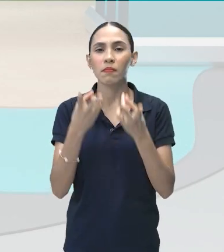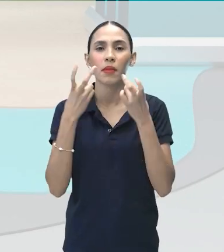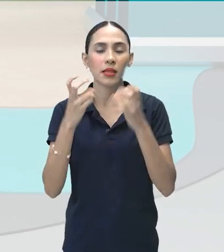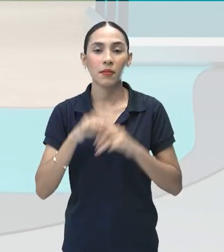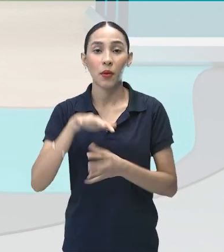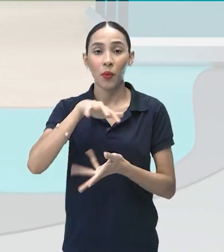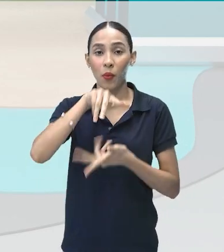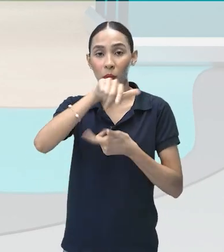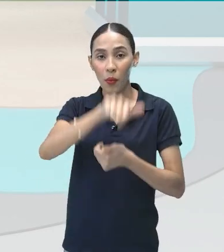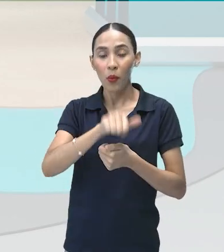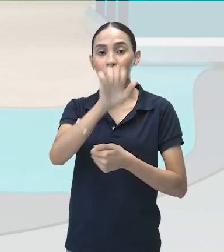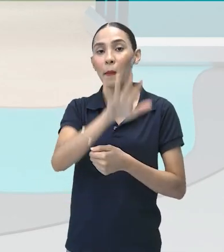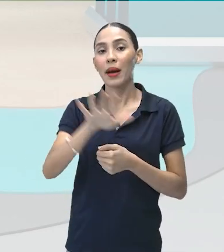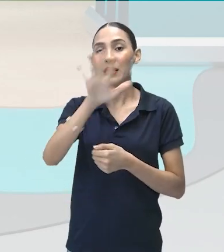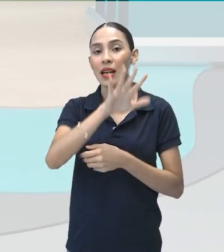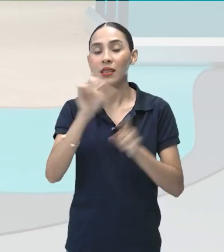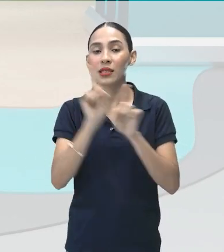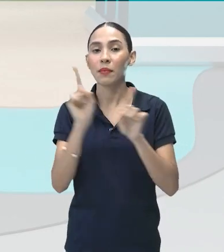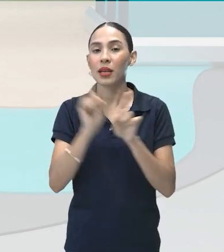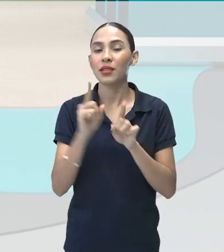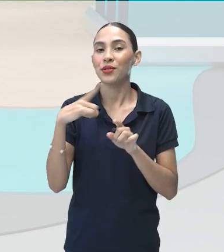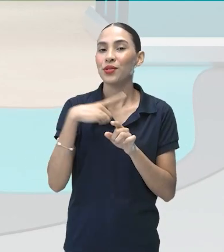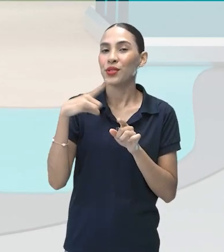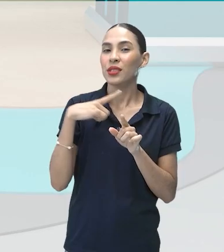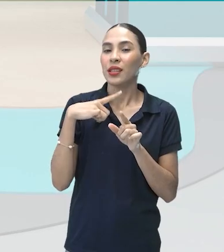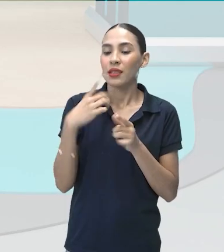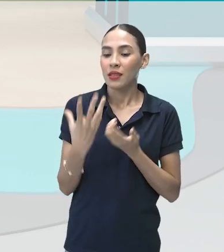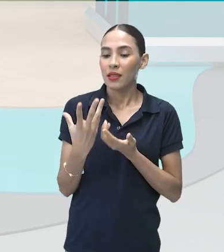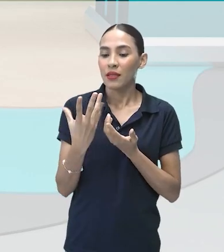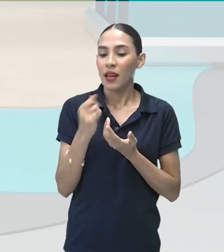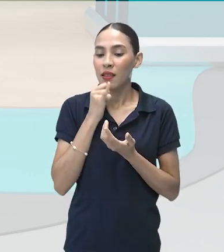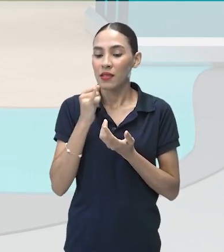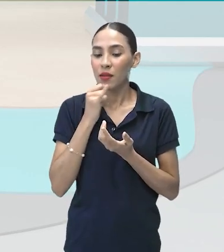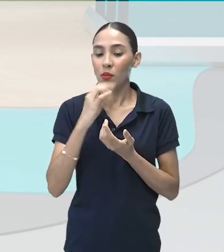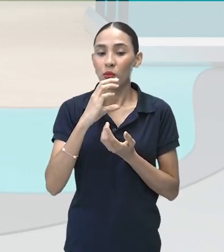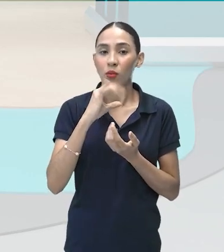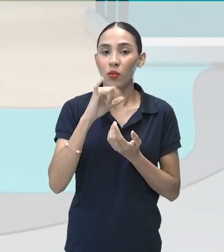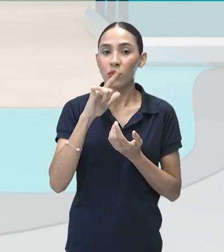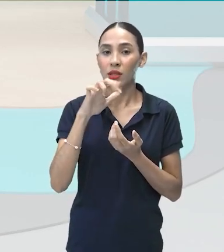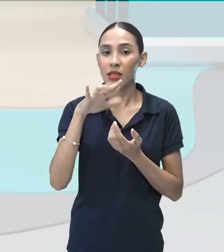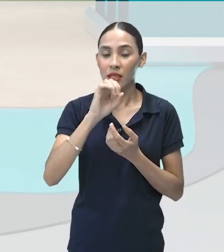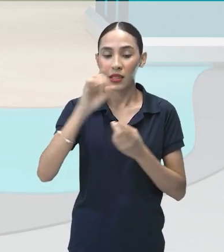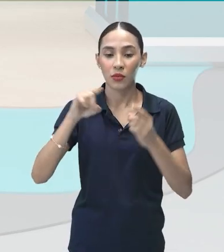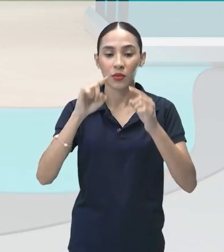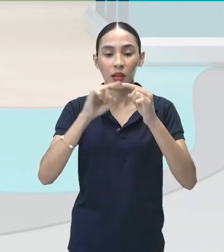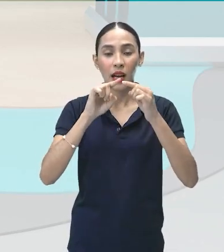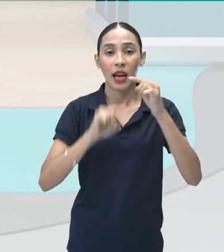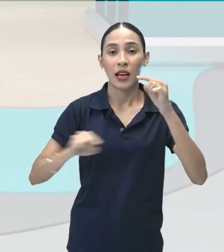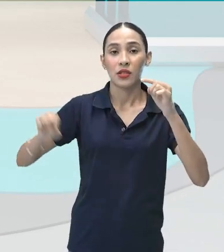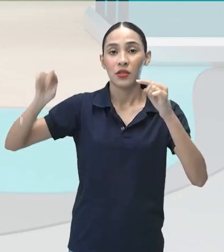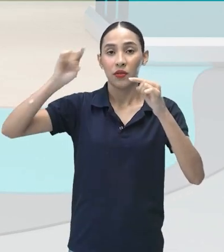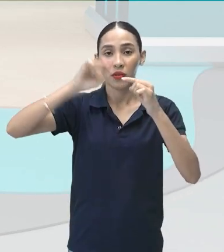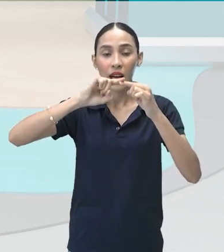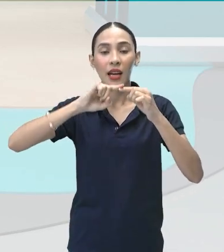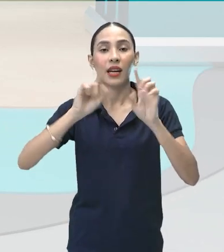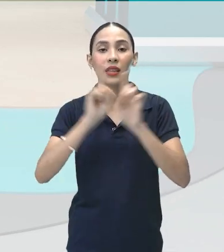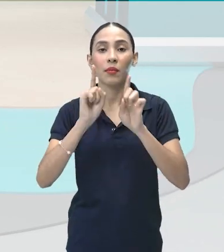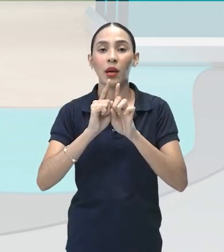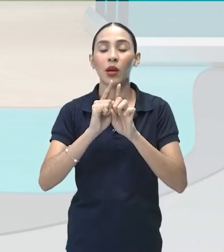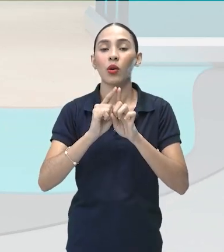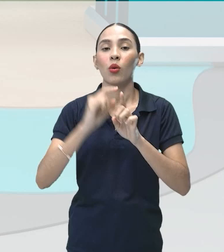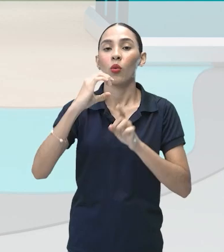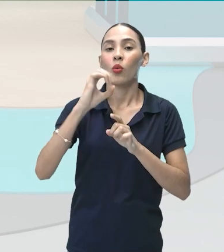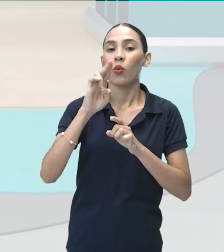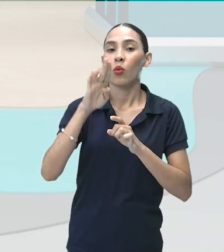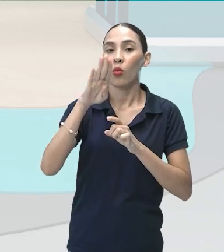o mundo, que a paisagem, ela tinha em sua essência o cilindro, a esfera, o cubo, mas dentro